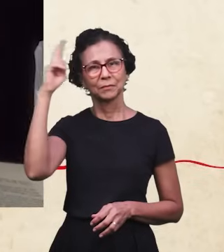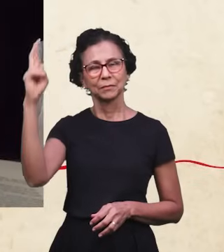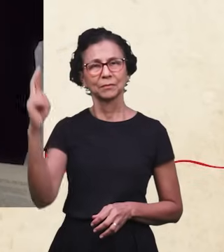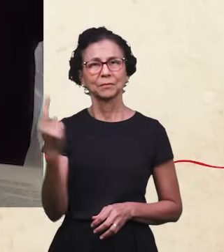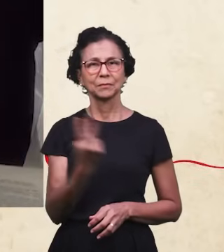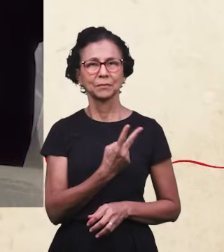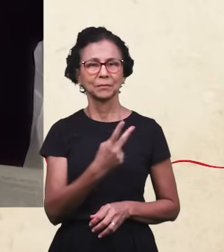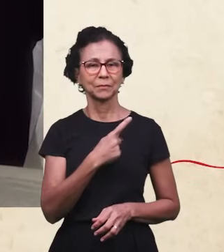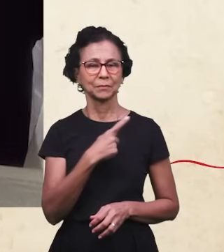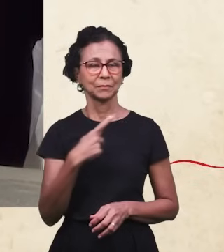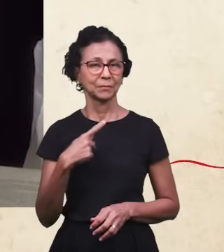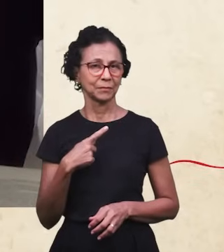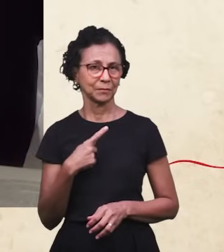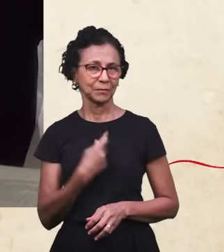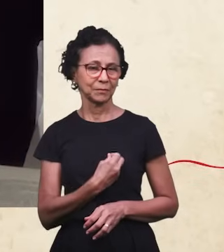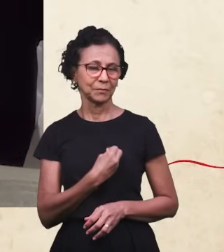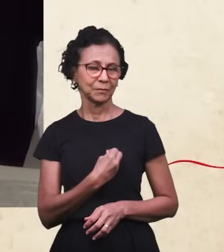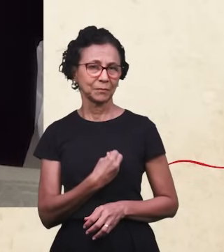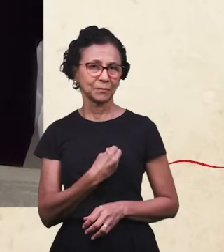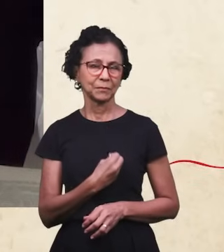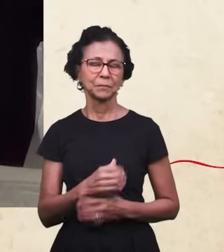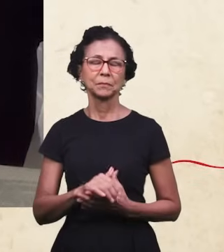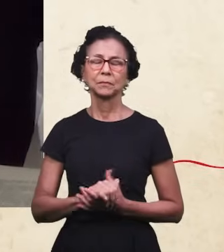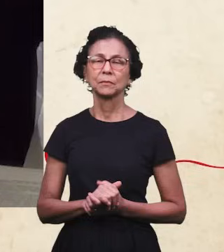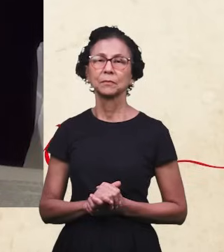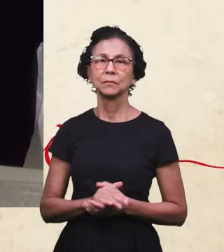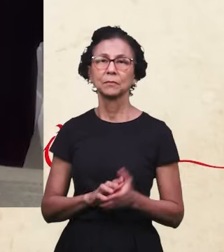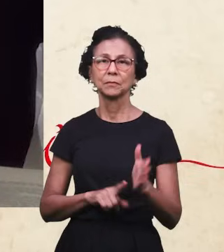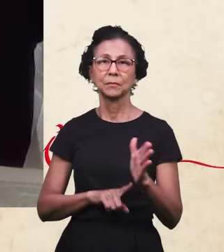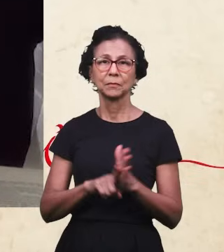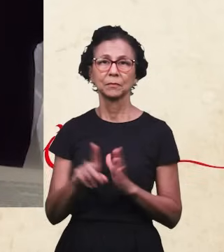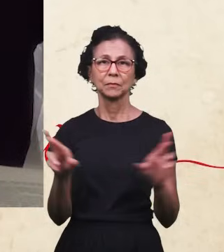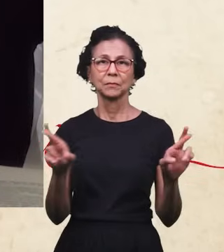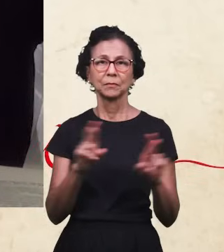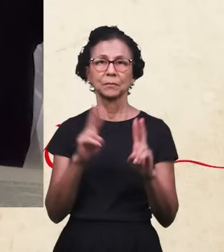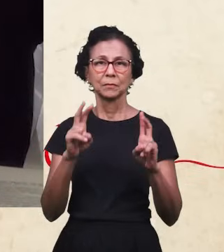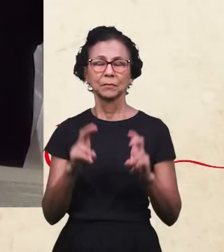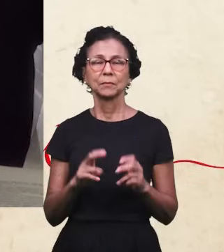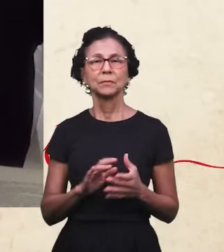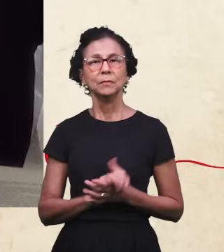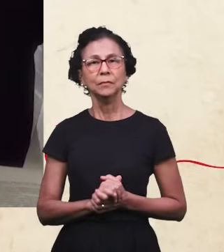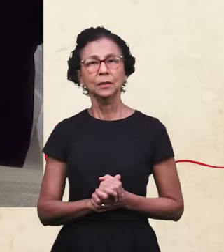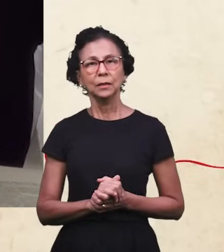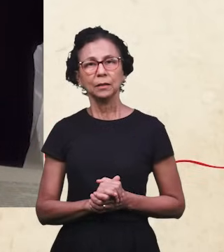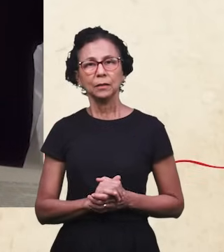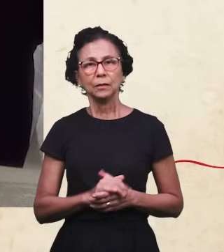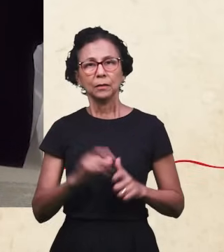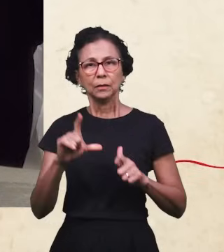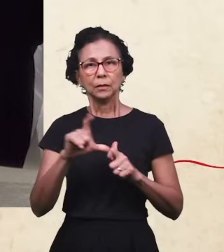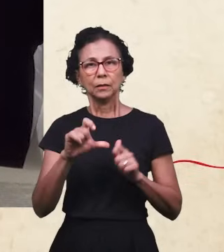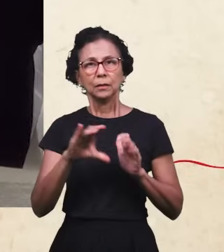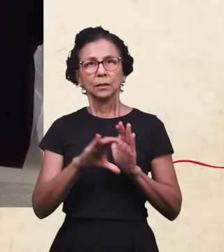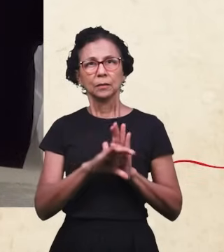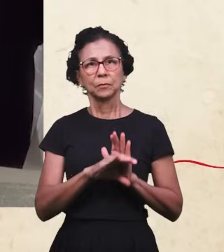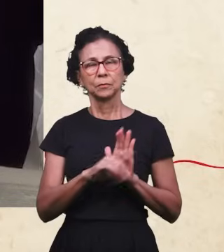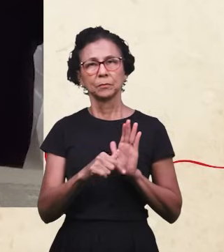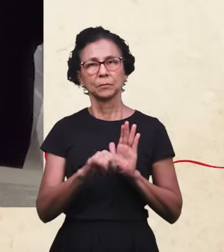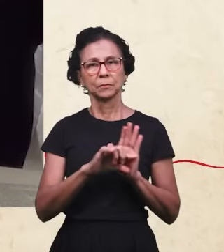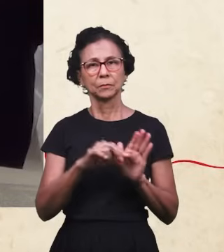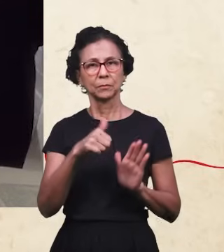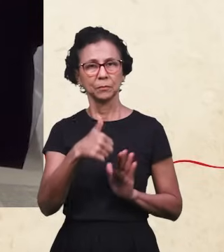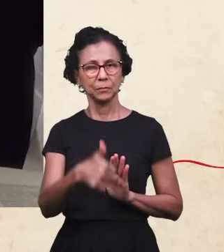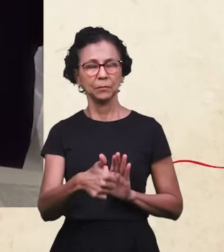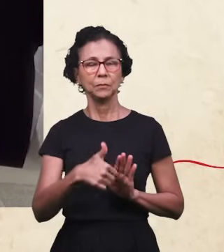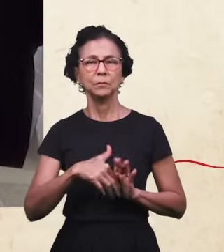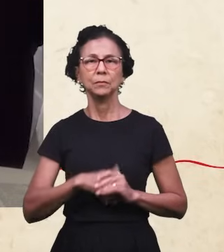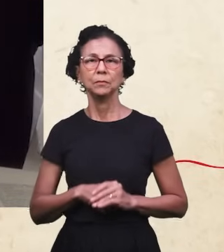versículo 11, que diz assim: Pois na cidade de Davi vos nasceu hoje o Salvador, que é Cristo o Senhor.